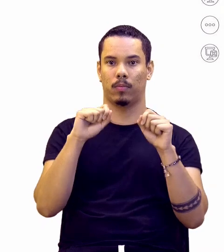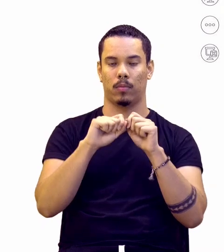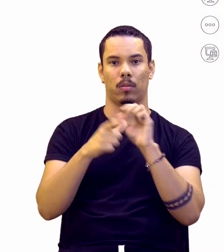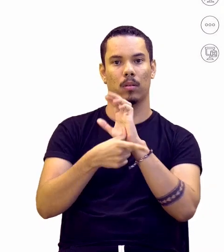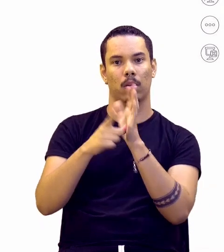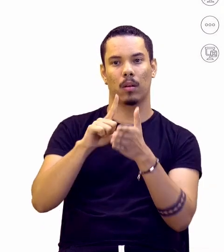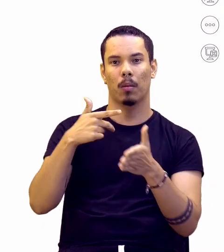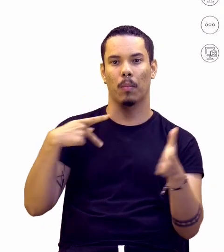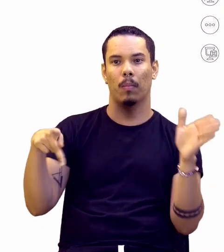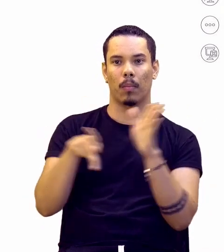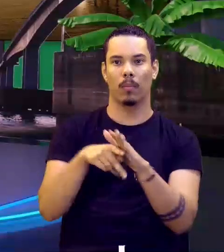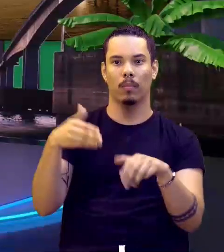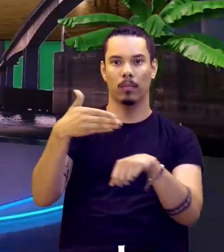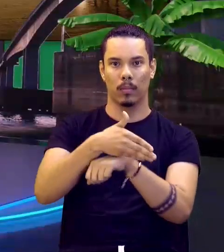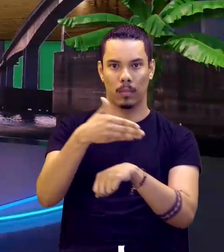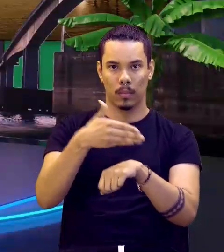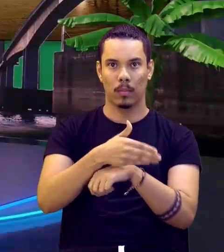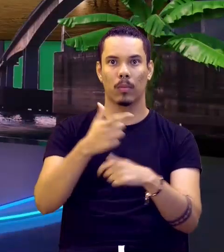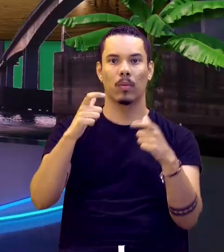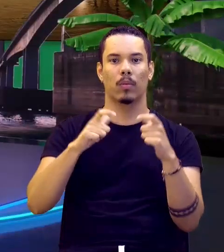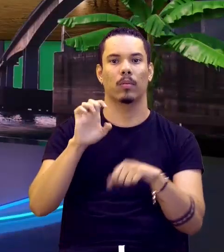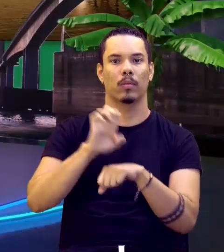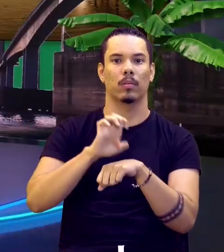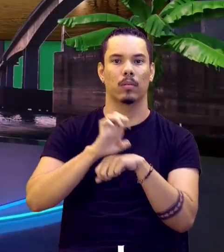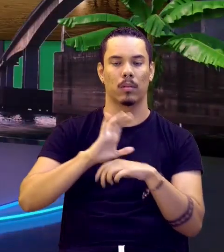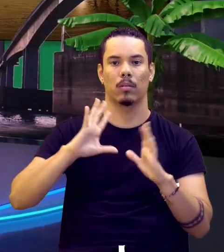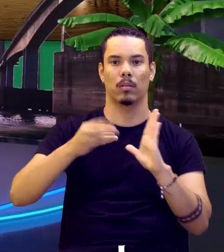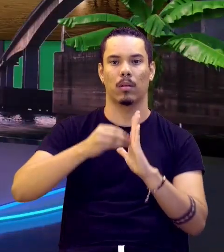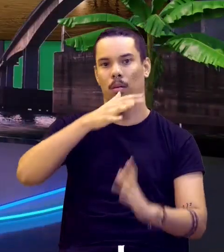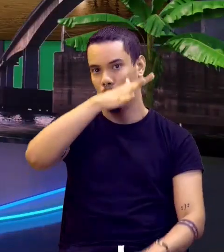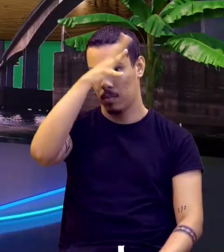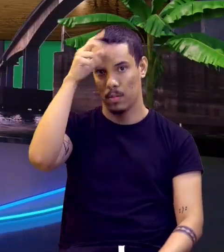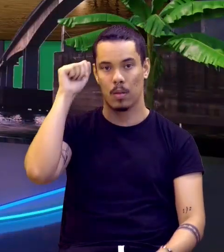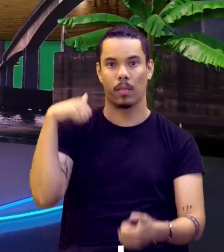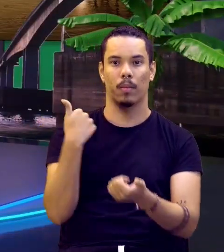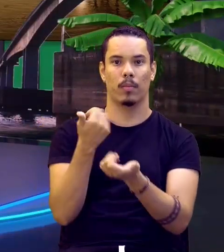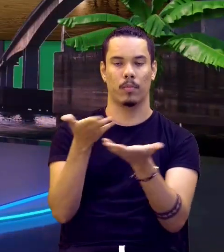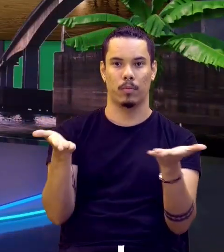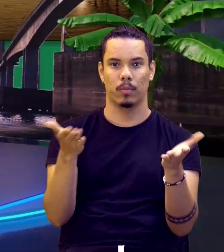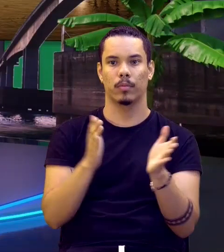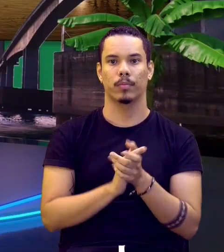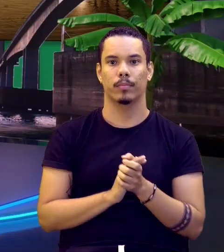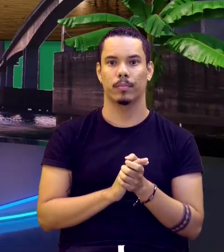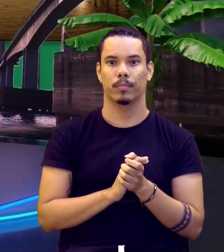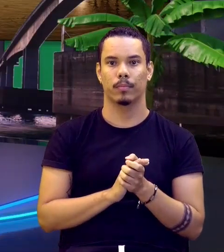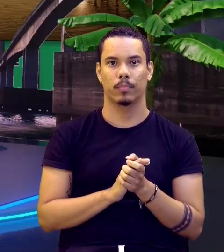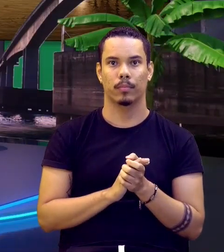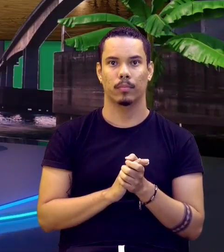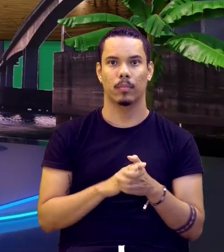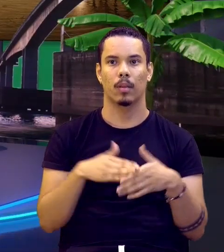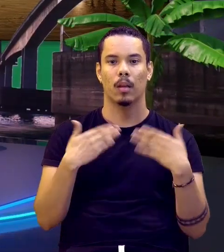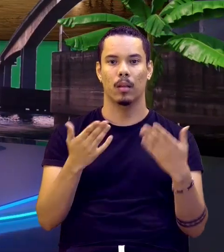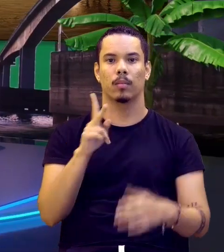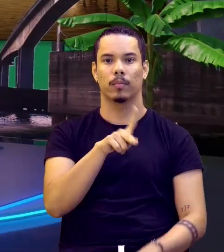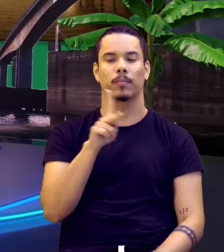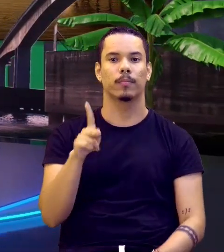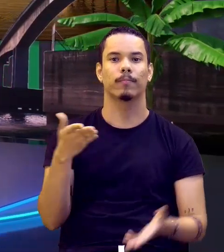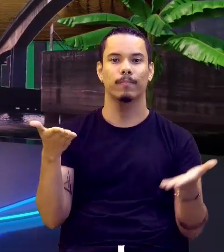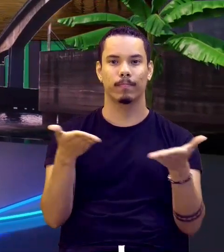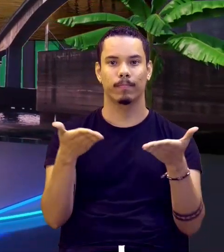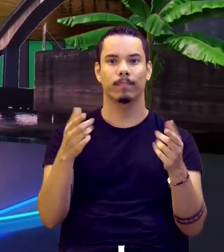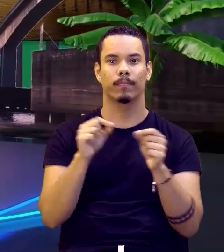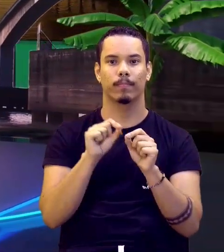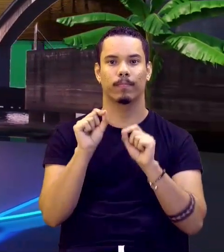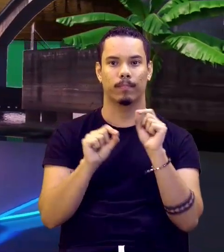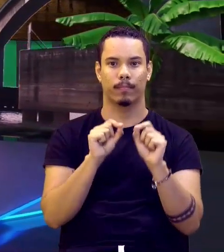parte novamente do estado do Amazonas, ok? E foi devolvido, e assim foi feito. É isso aí. Beleza? Então, professor Jorge, agora,